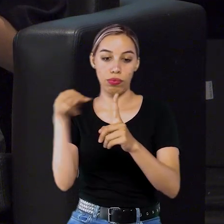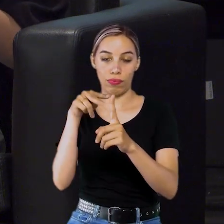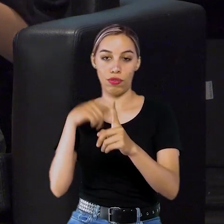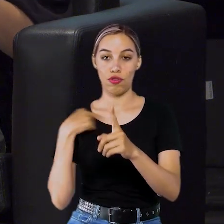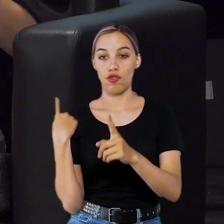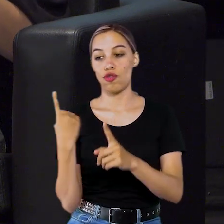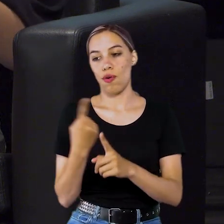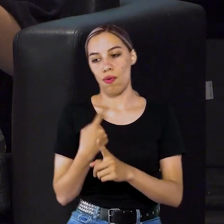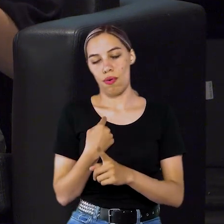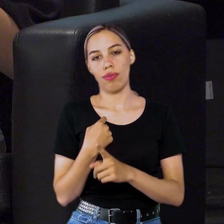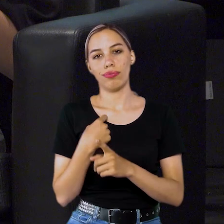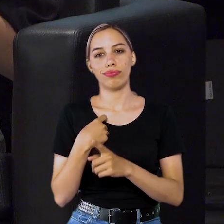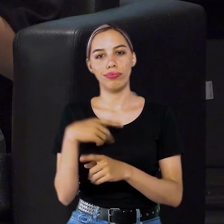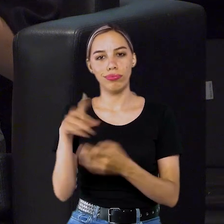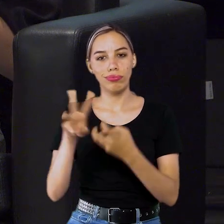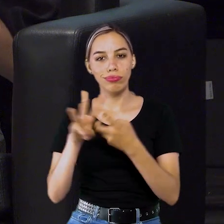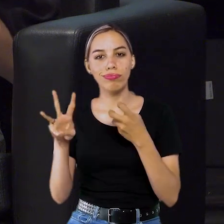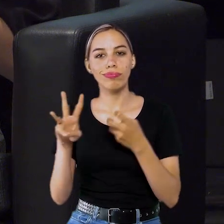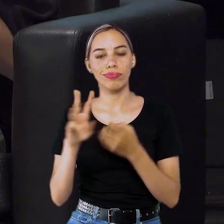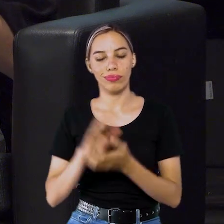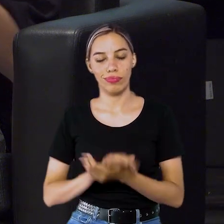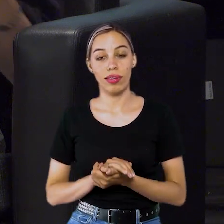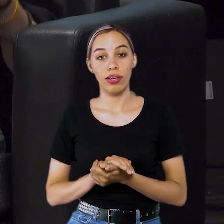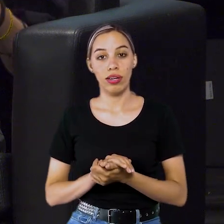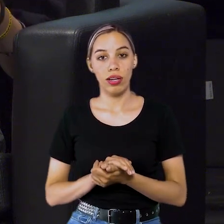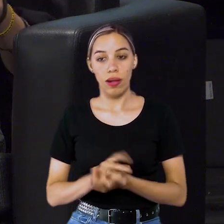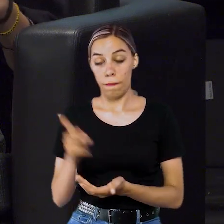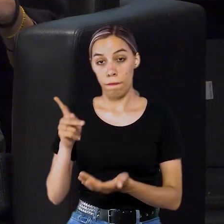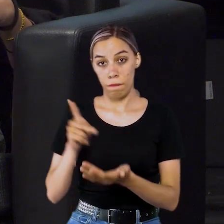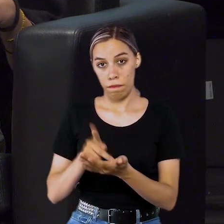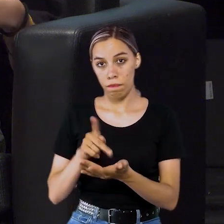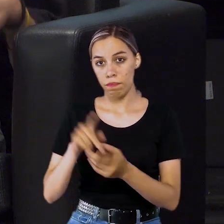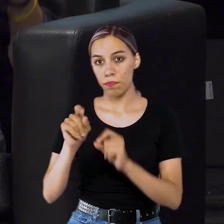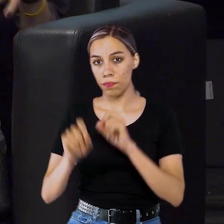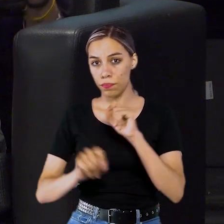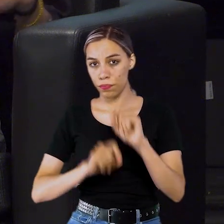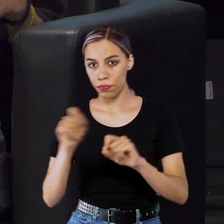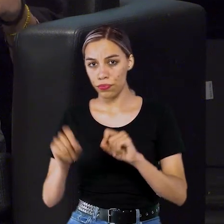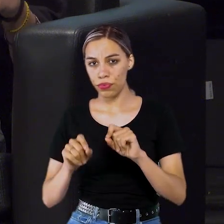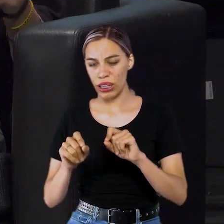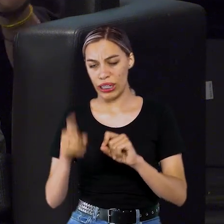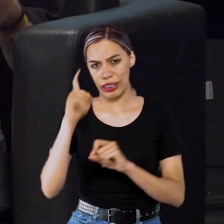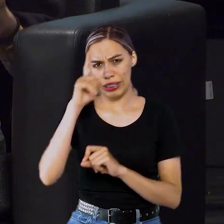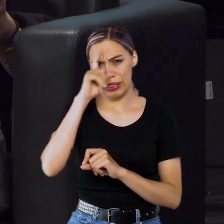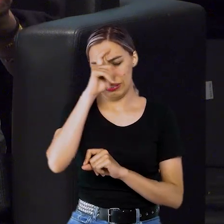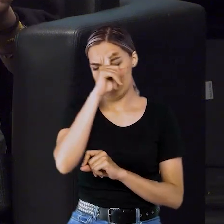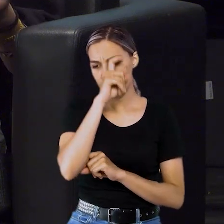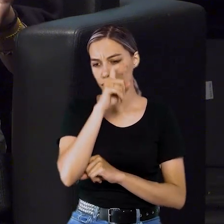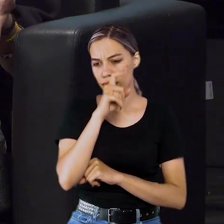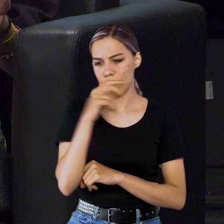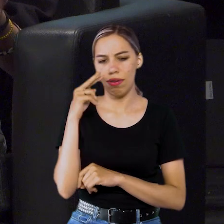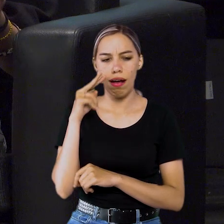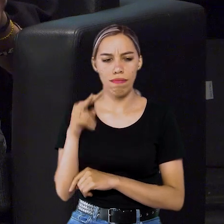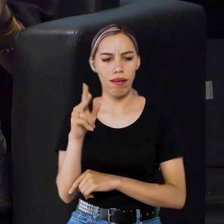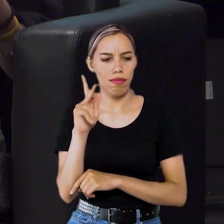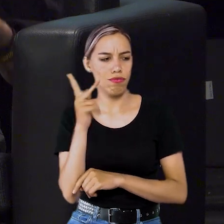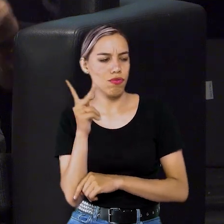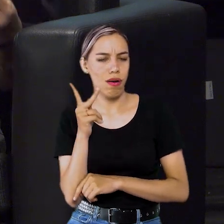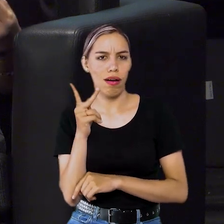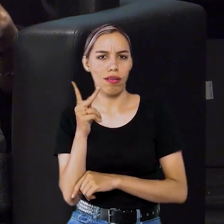né? Porque a verdade é isso, né? Que dificilmente, né, você via as